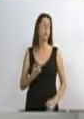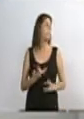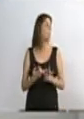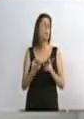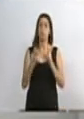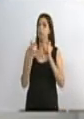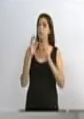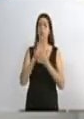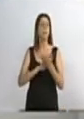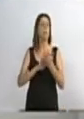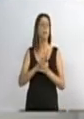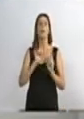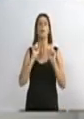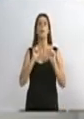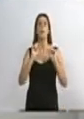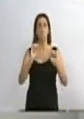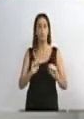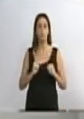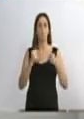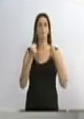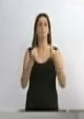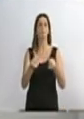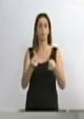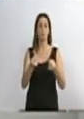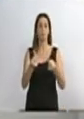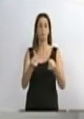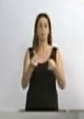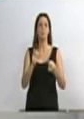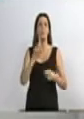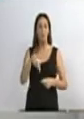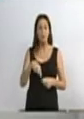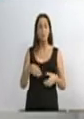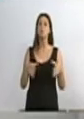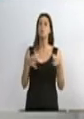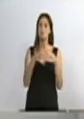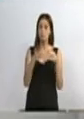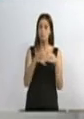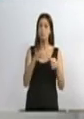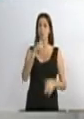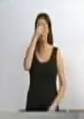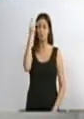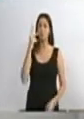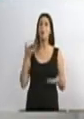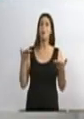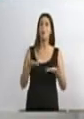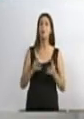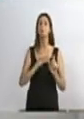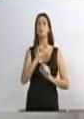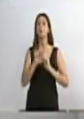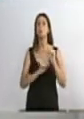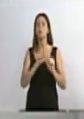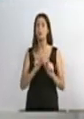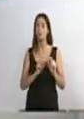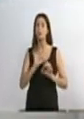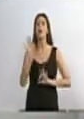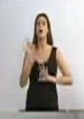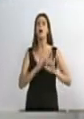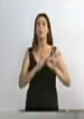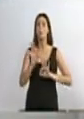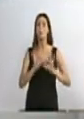do que defendem, senhores. Esses fascistas, hoje, arrumaram eco